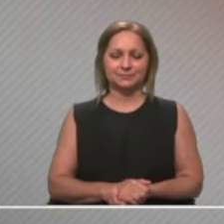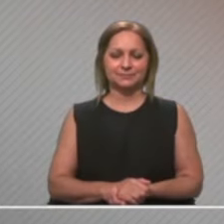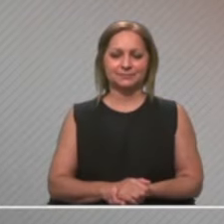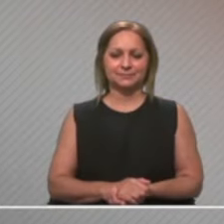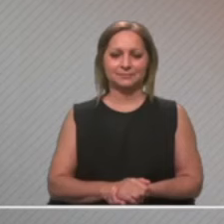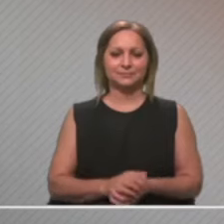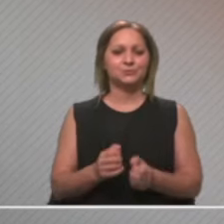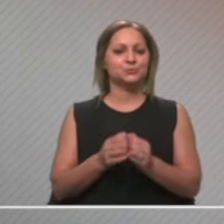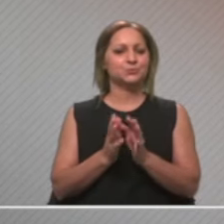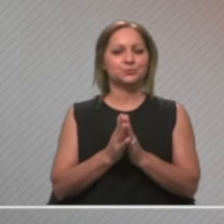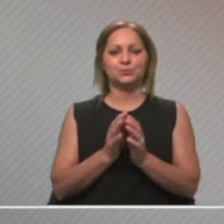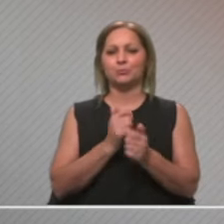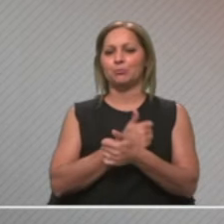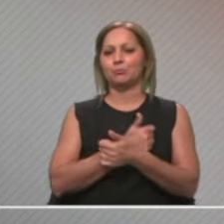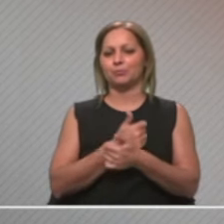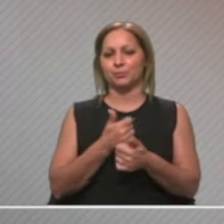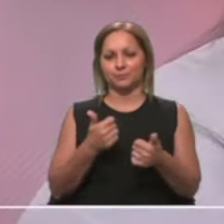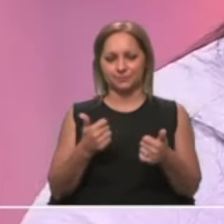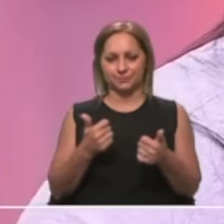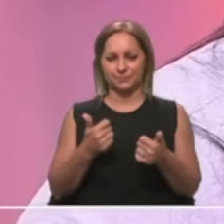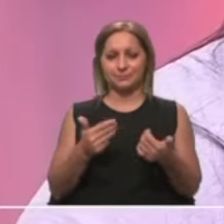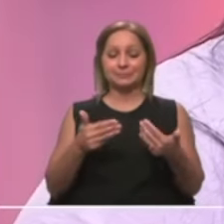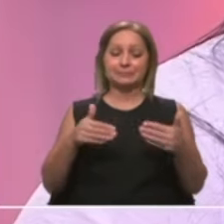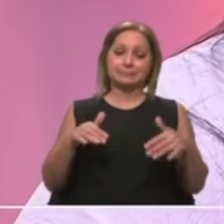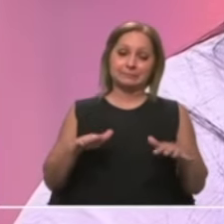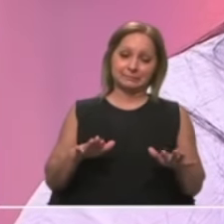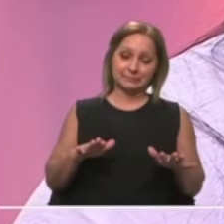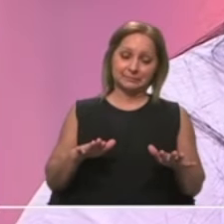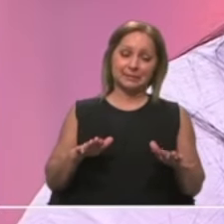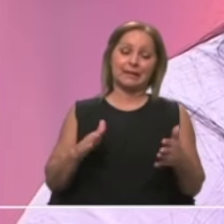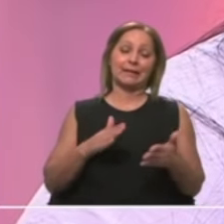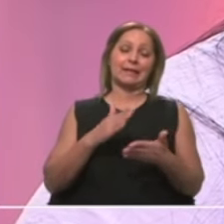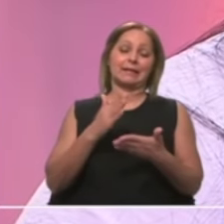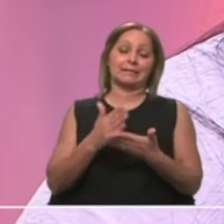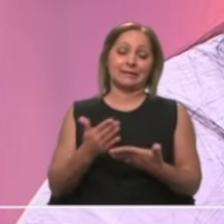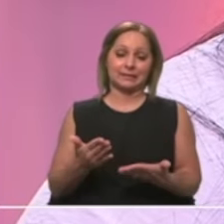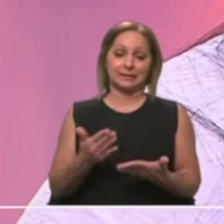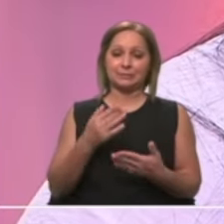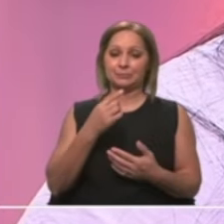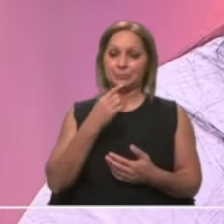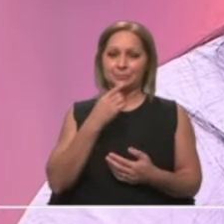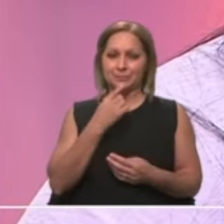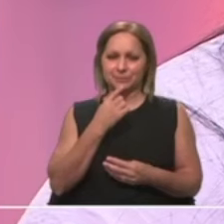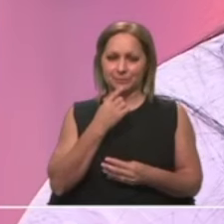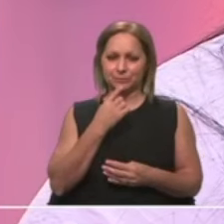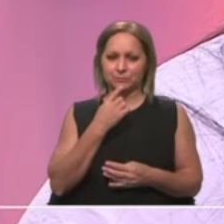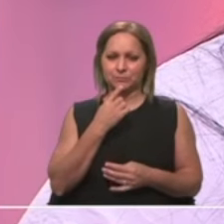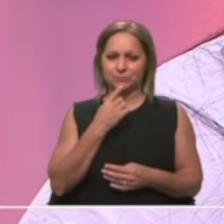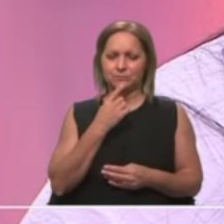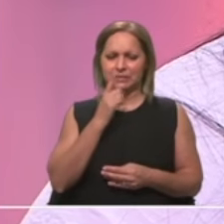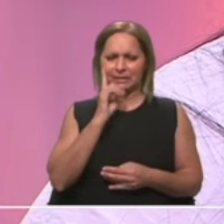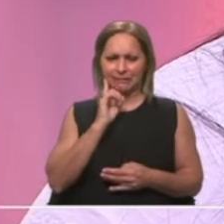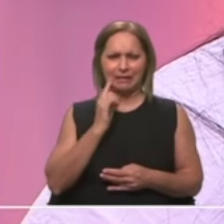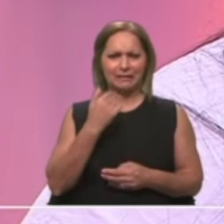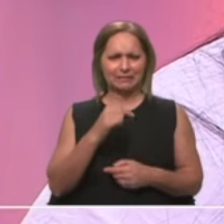Foi tudo muito bom. Muito bom. Até que? Sim, até que. Até que percebemos que ela tinha